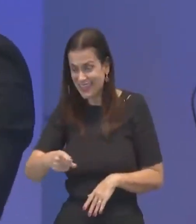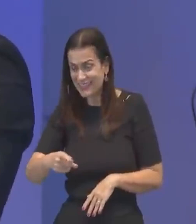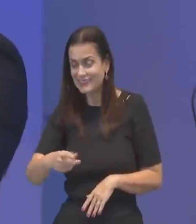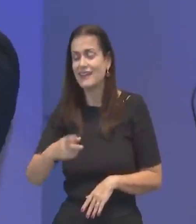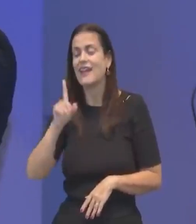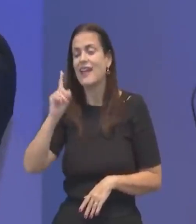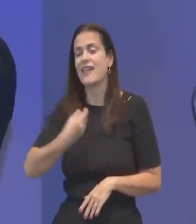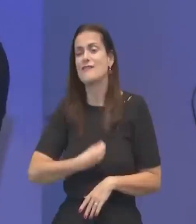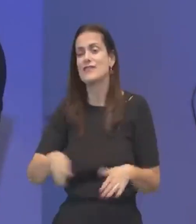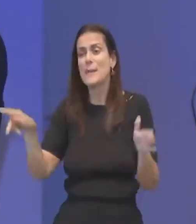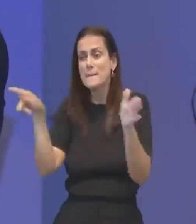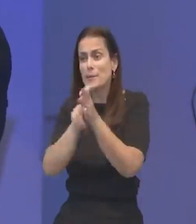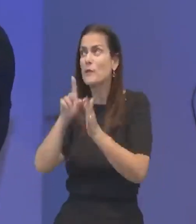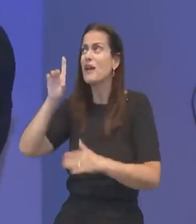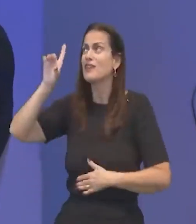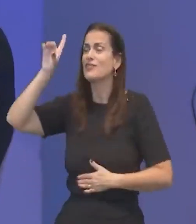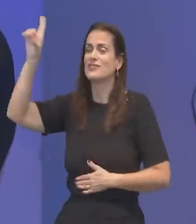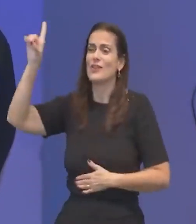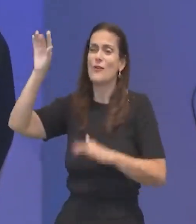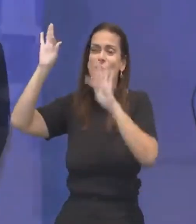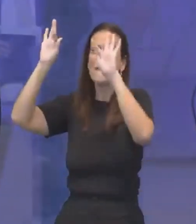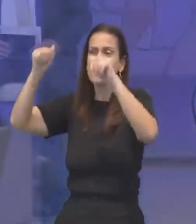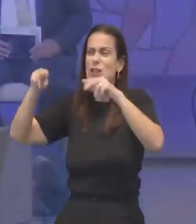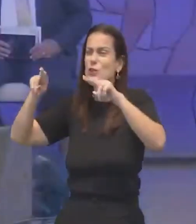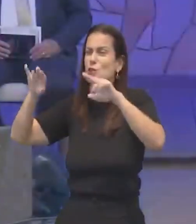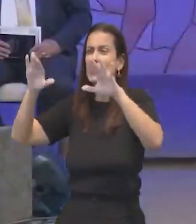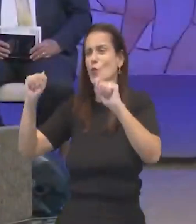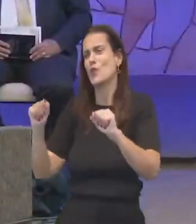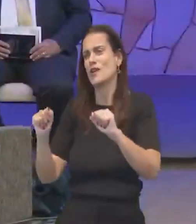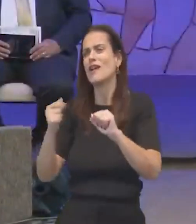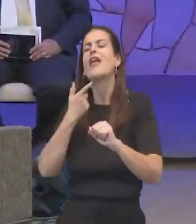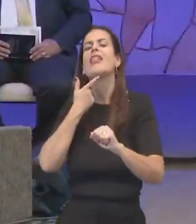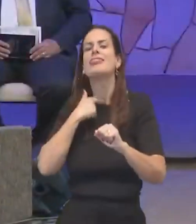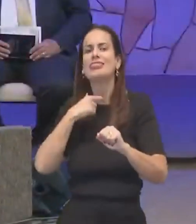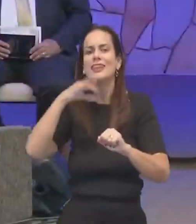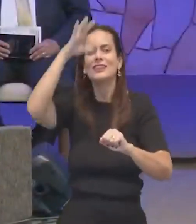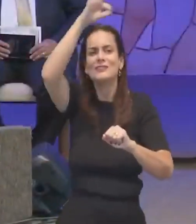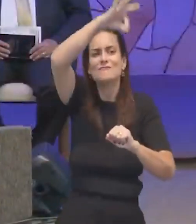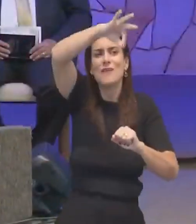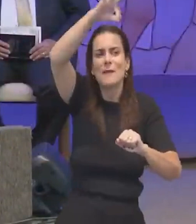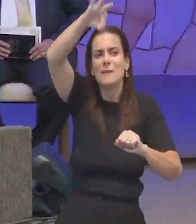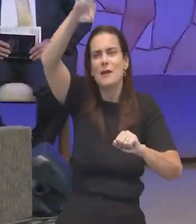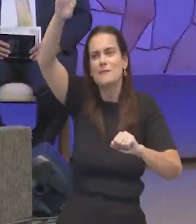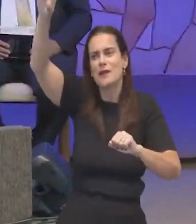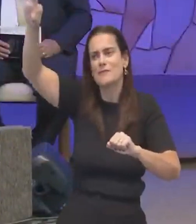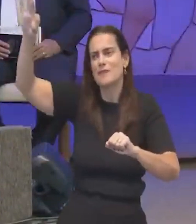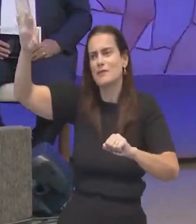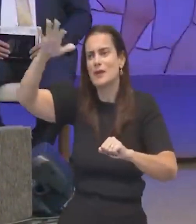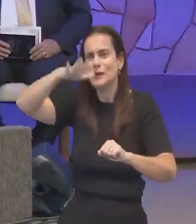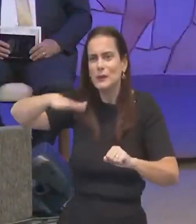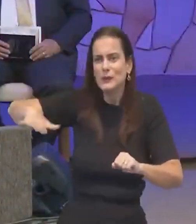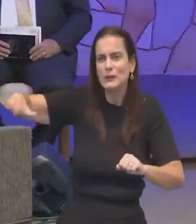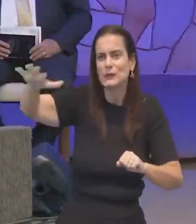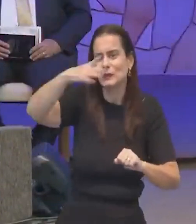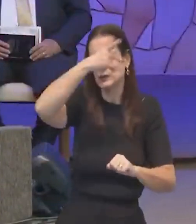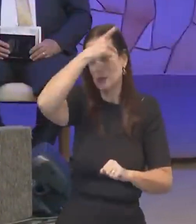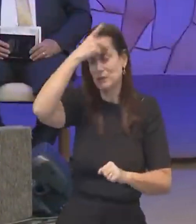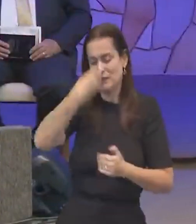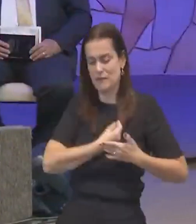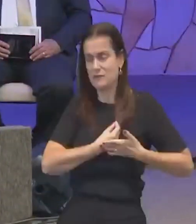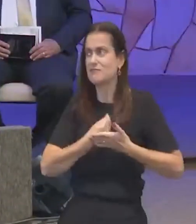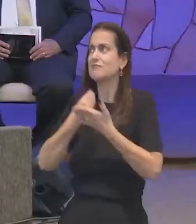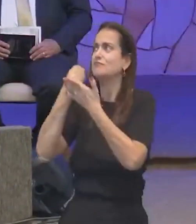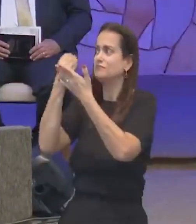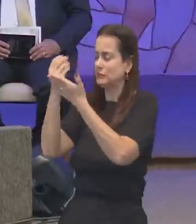vida que não tem fim é a vida que Ele deseja colocar sobre nós, sobre todos aqueles que se entregam, que